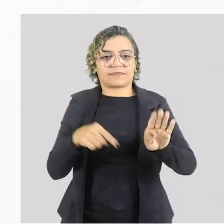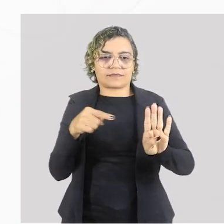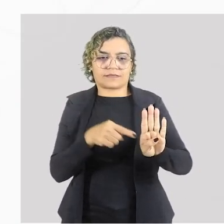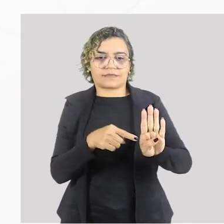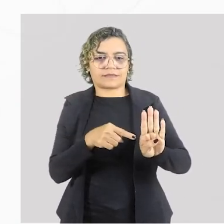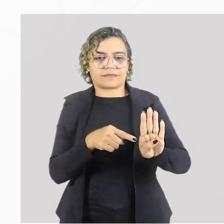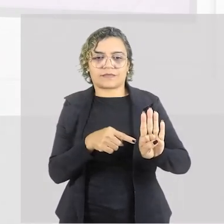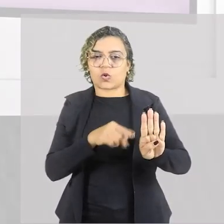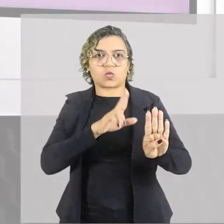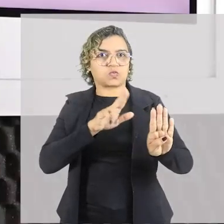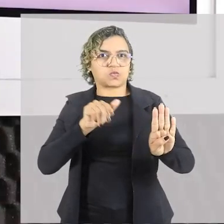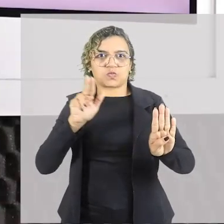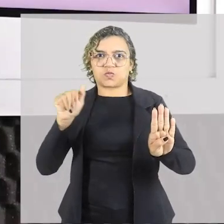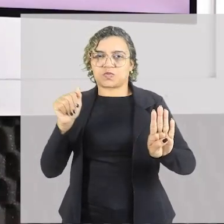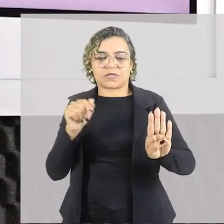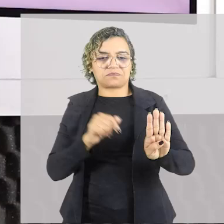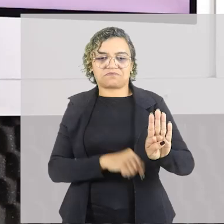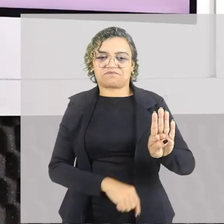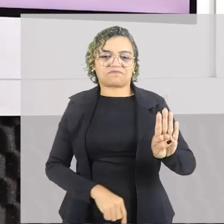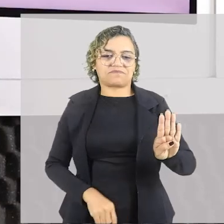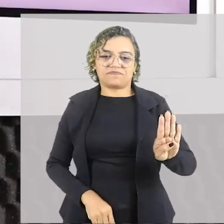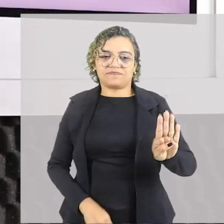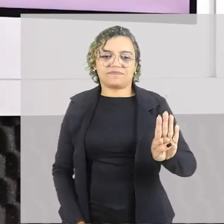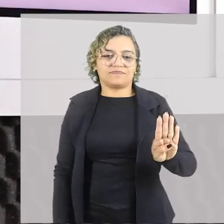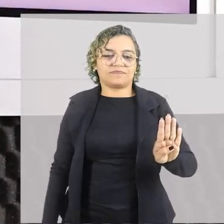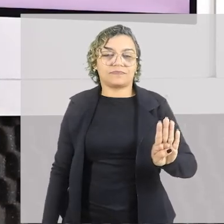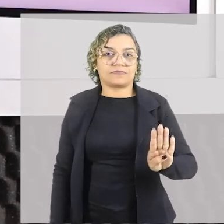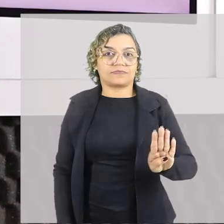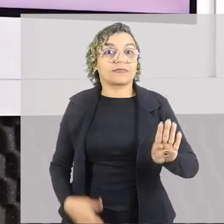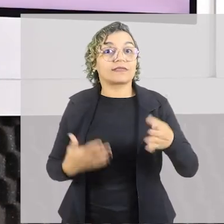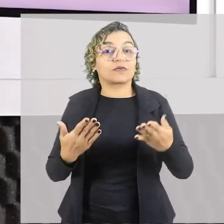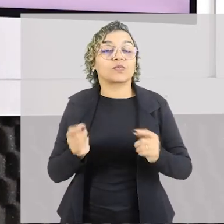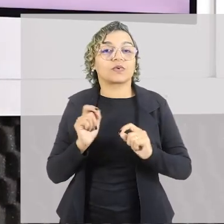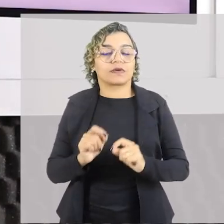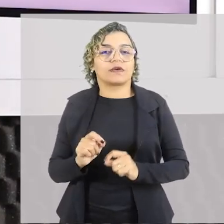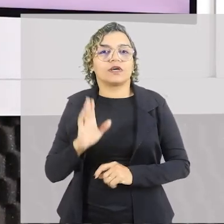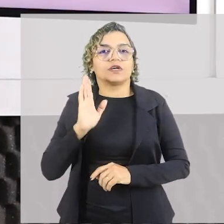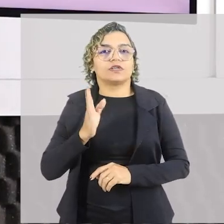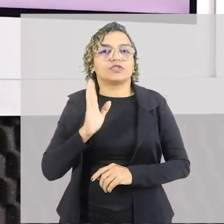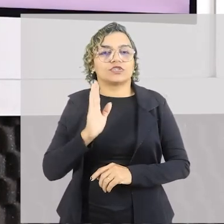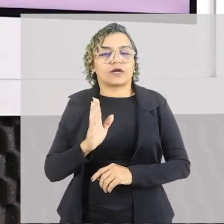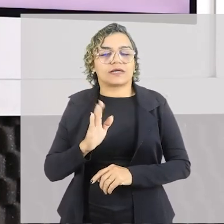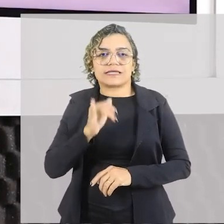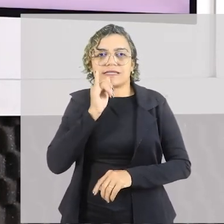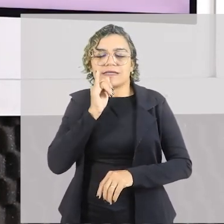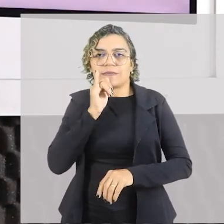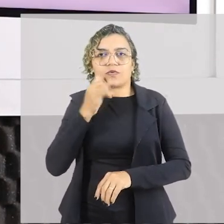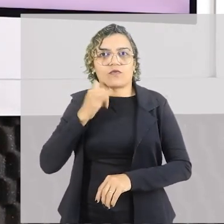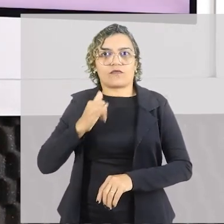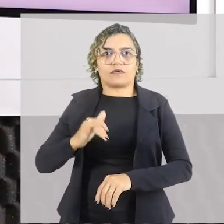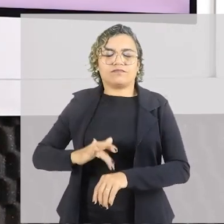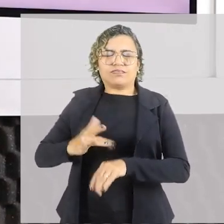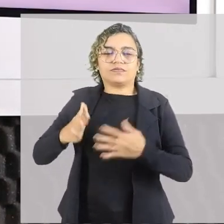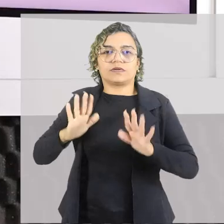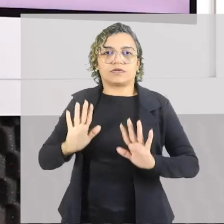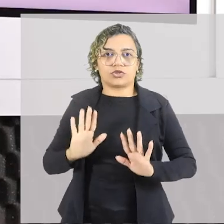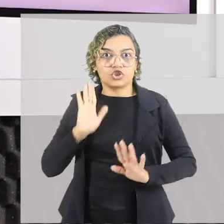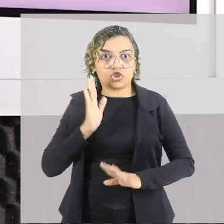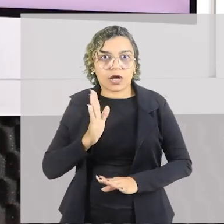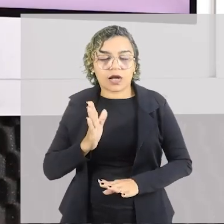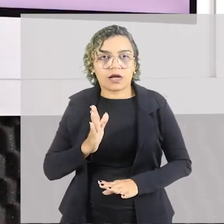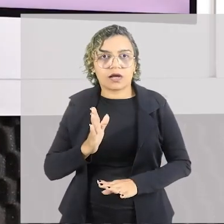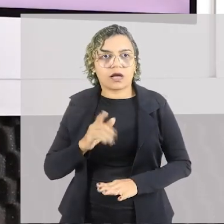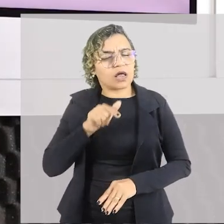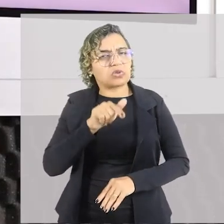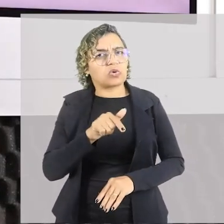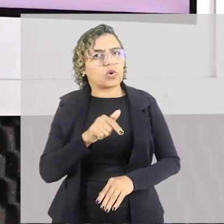menor condutividade elétrica? Nunca. Pessoal, Tu já tomou choque alguma vez? E alguém falou assim, ah, também, tá todo